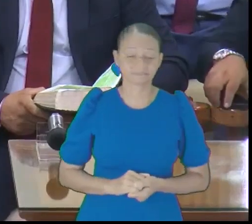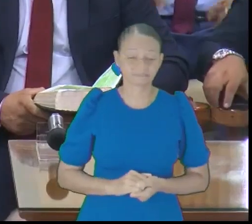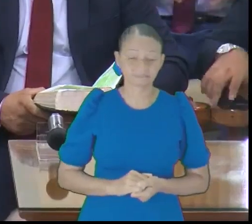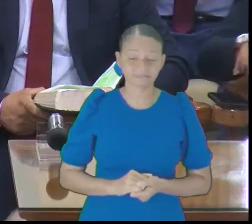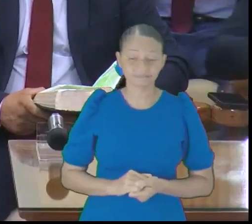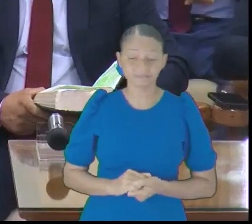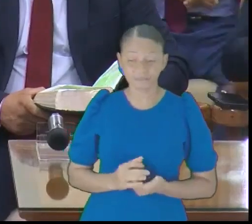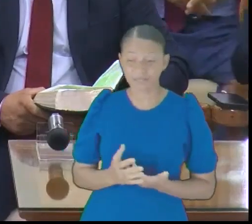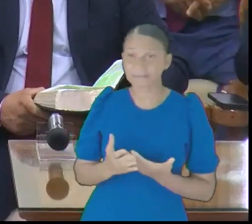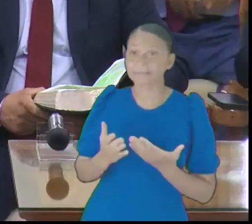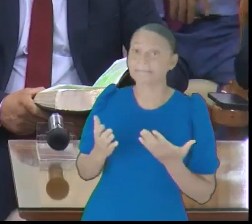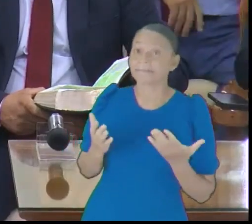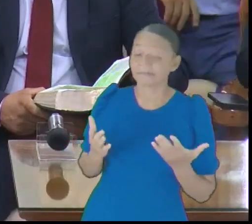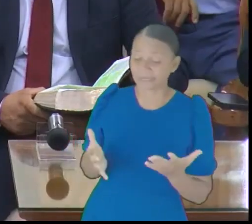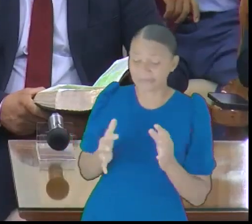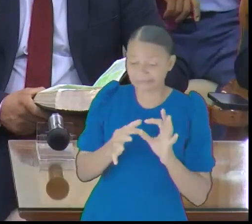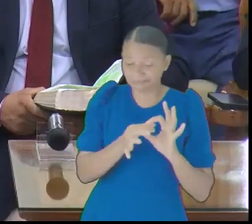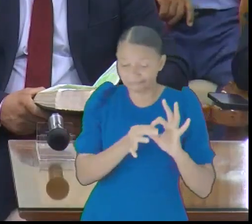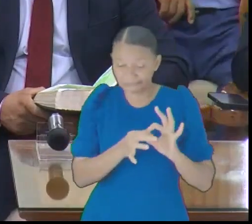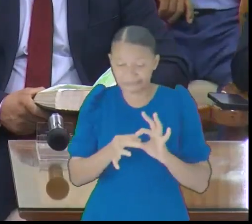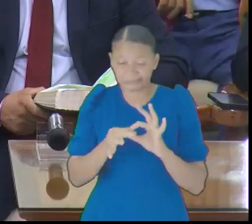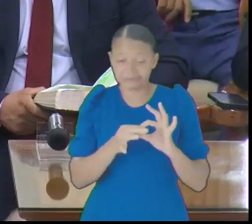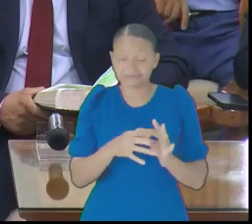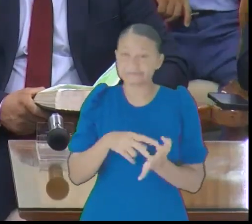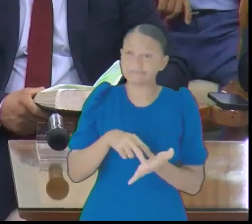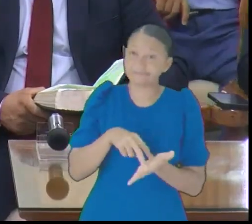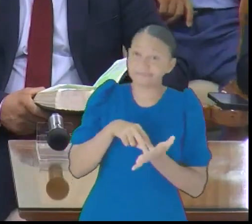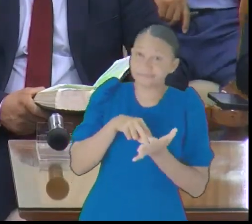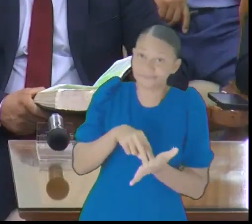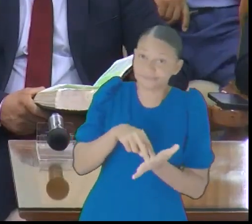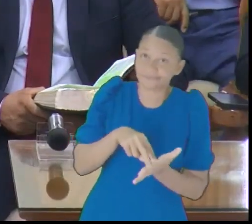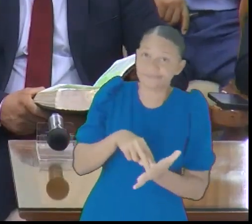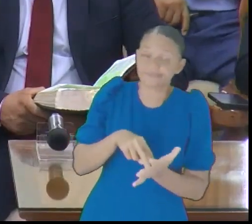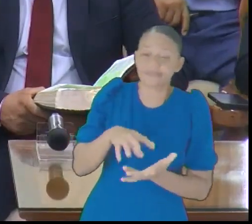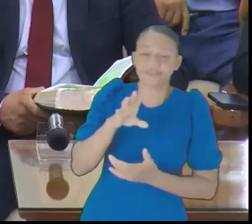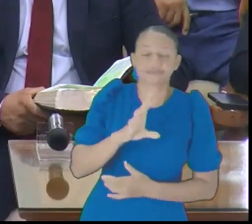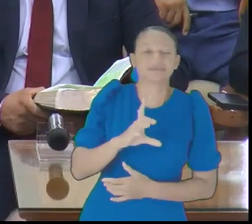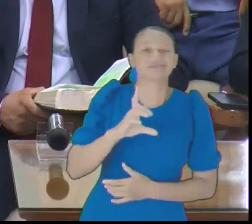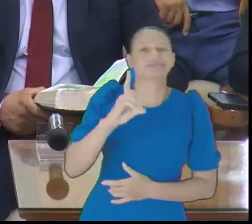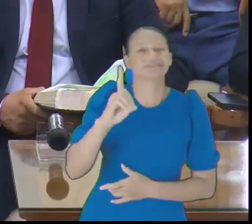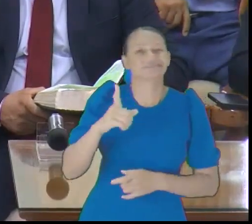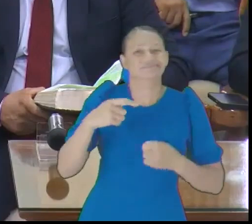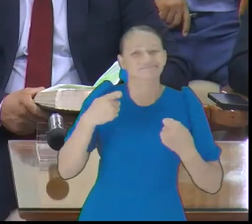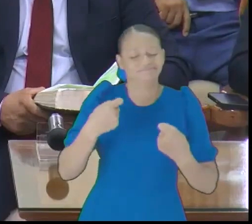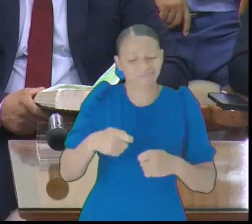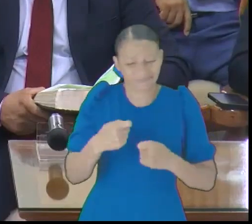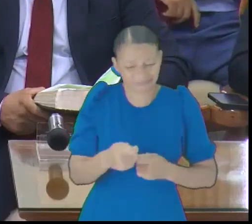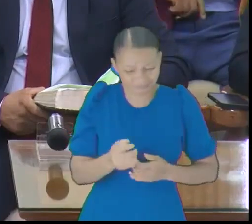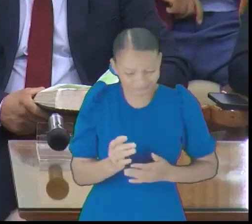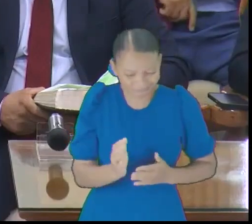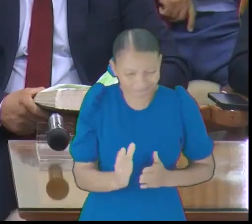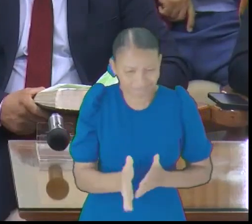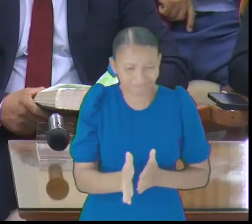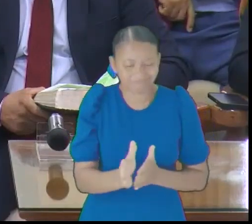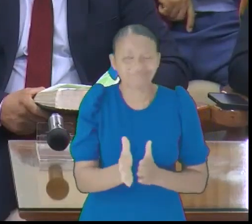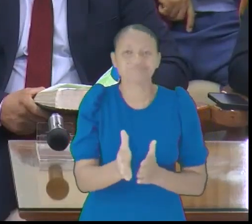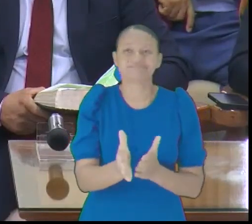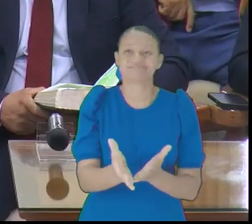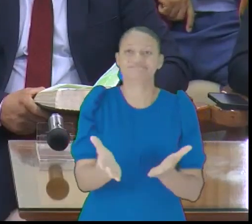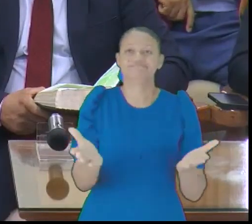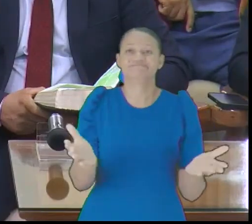E para que a aliança estivesse firmada, Deus teria que caminhar no meio das partes.